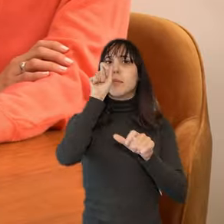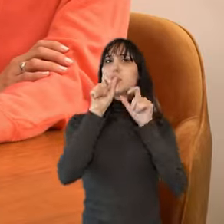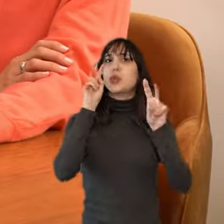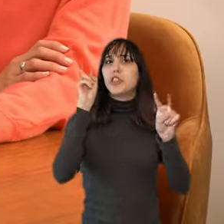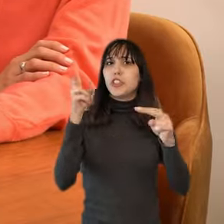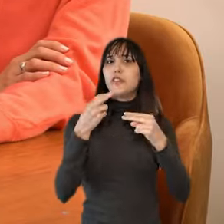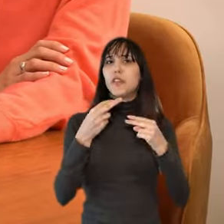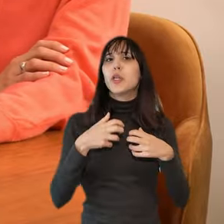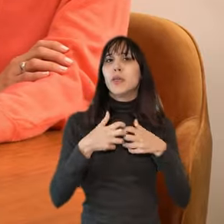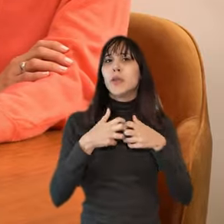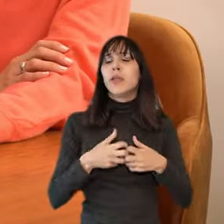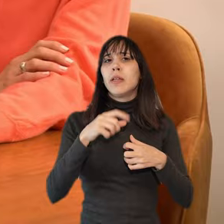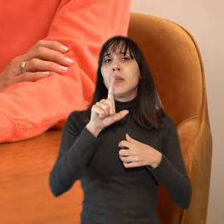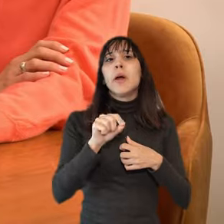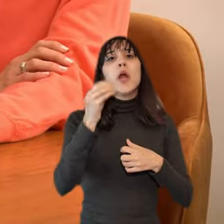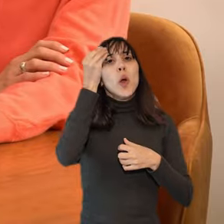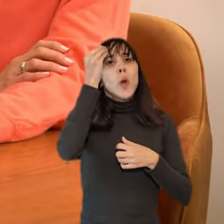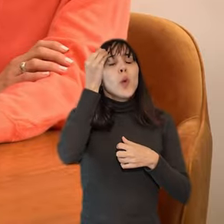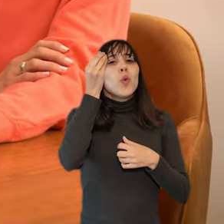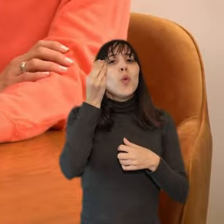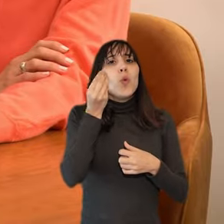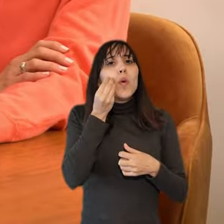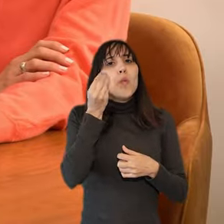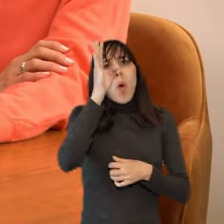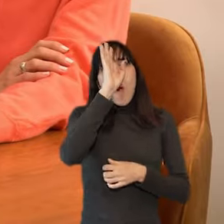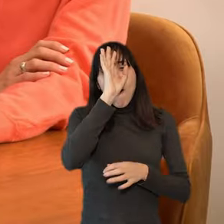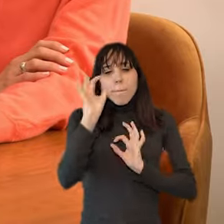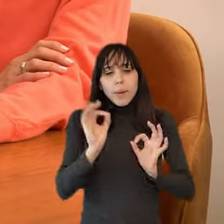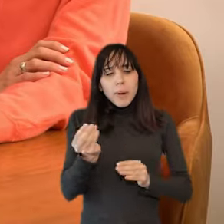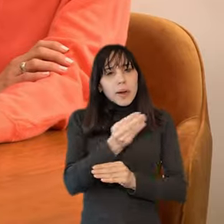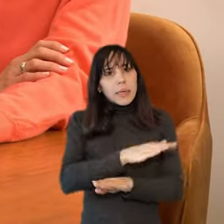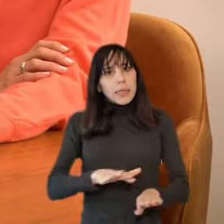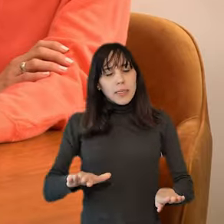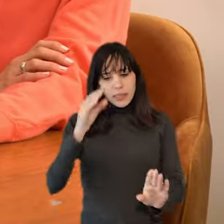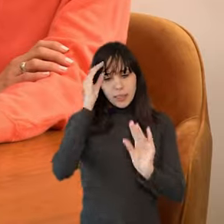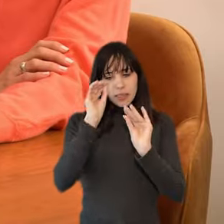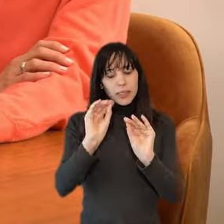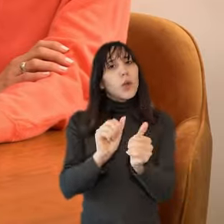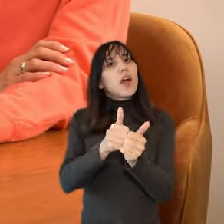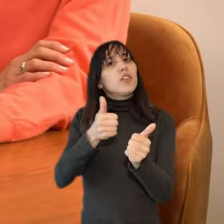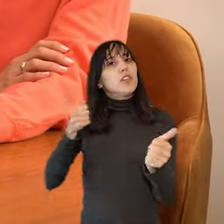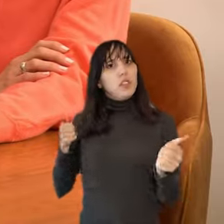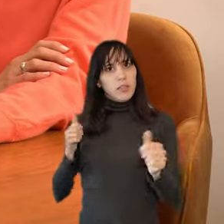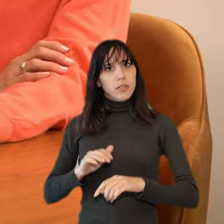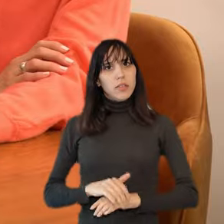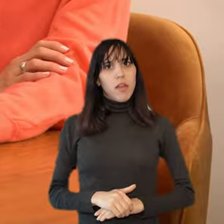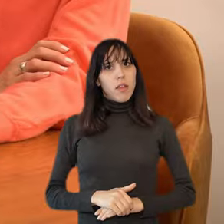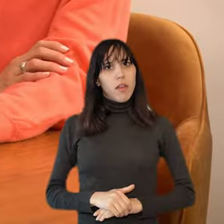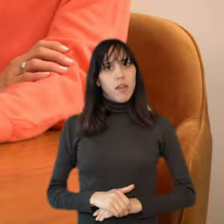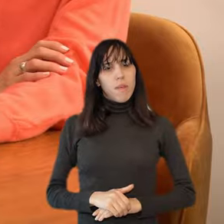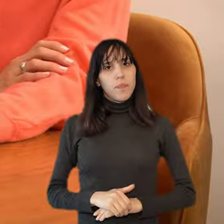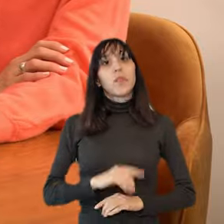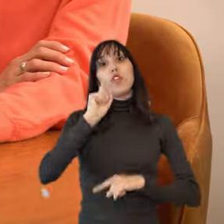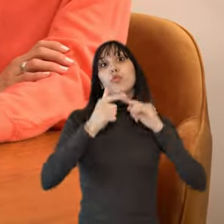ouvir como é que nós preparamos uma criança com ensino à distância de me forma a entrar na